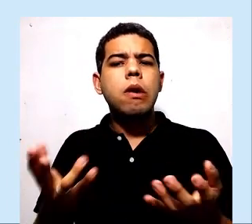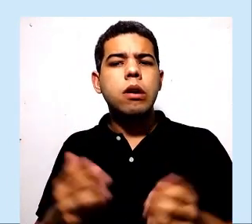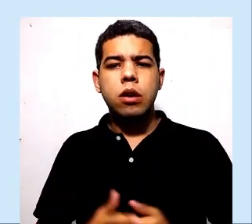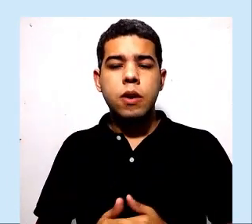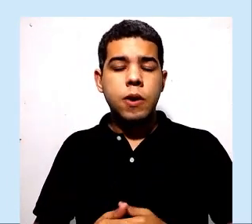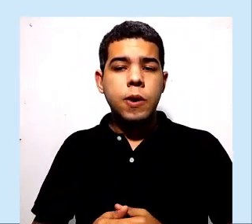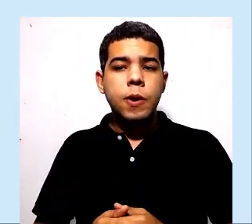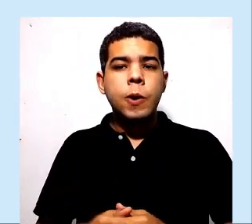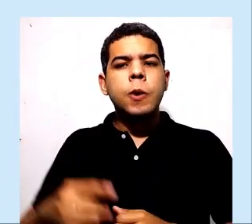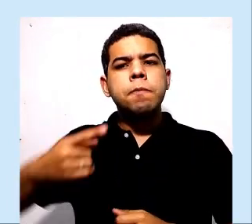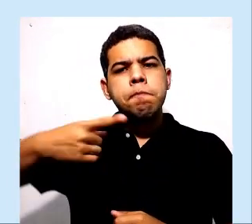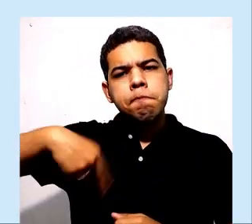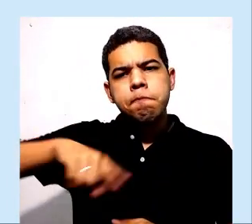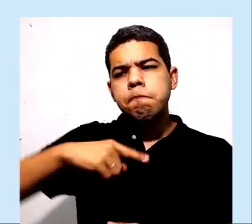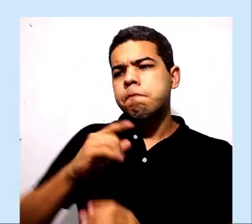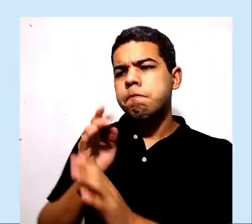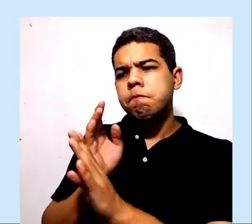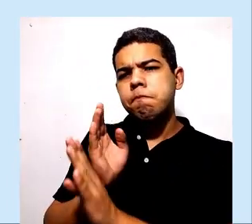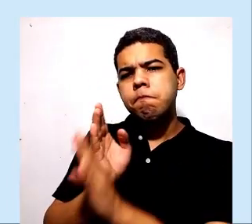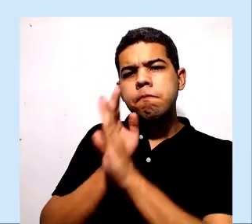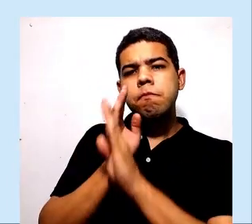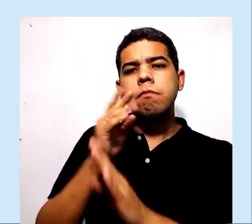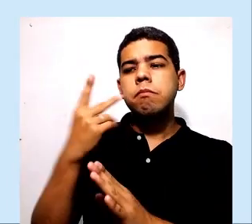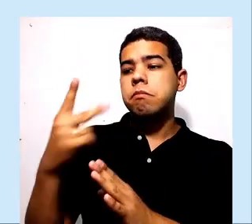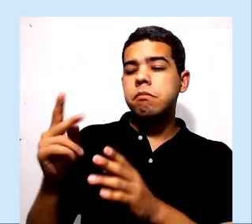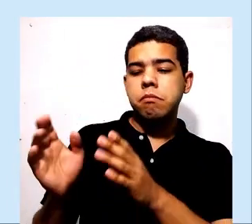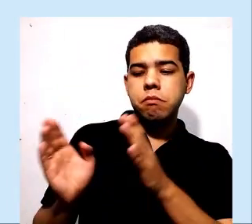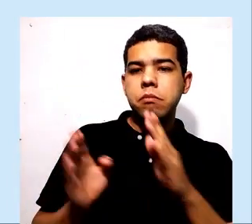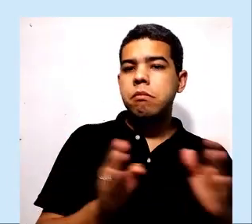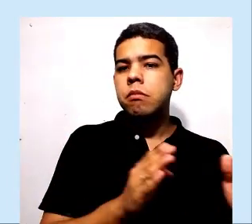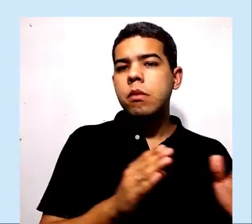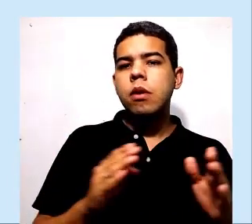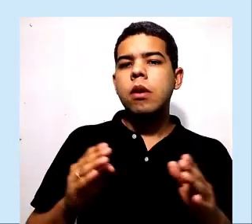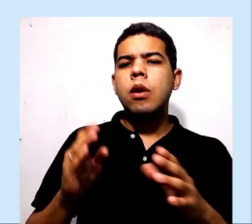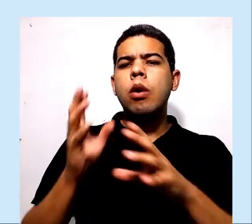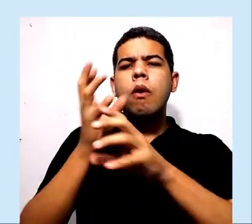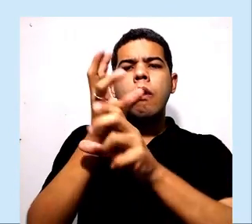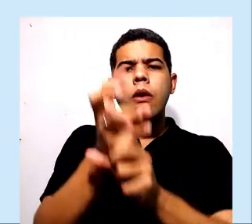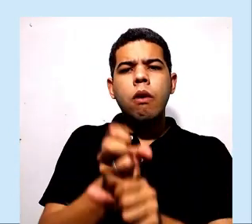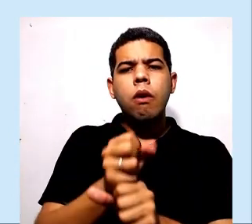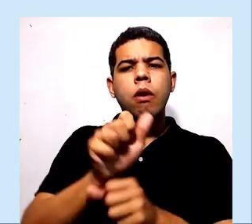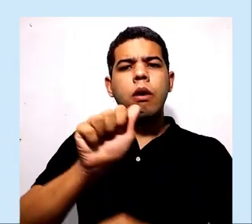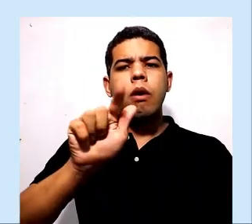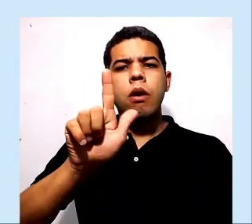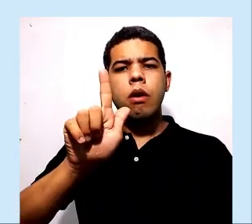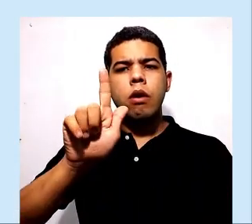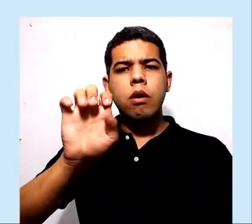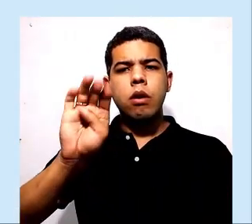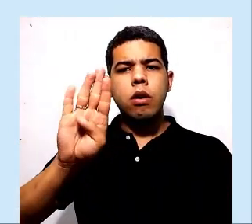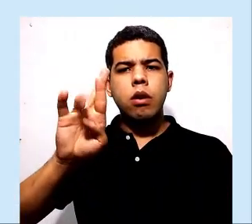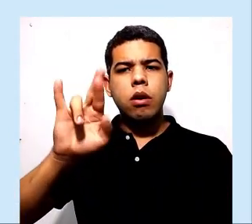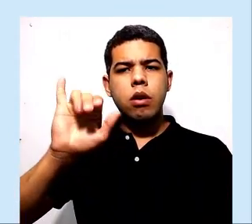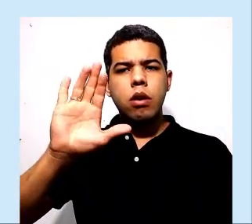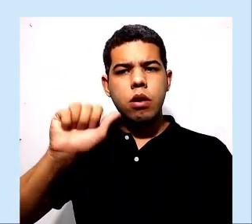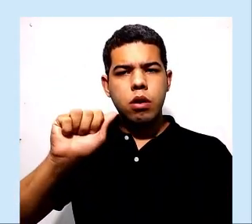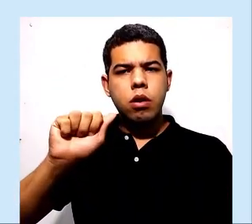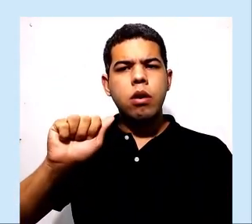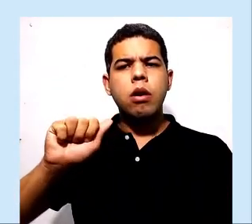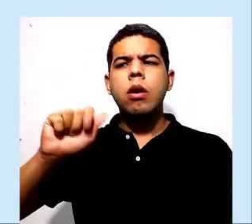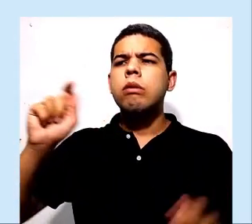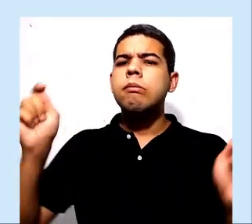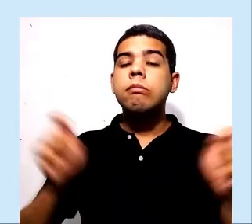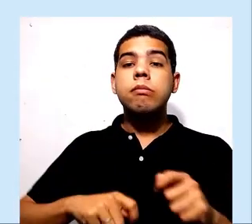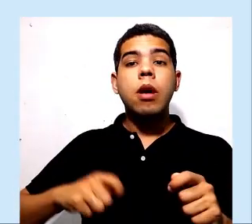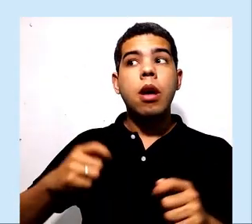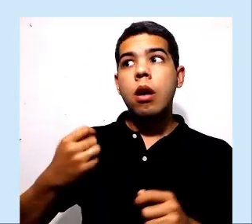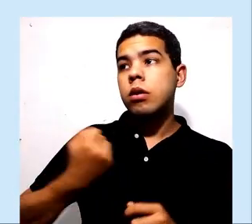vai vai encontrar uma sequência, nesse caso, uma expressão algébrica, onde a gente consegue encontrar